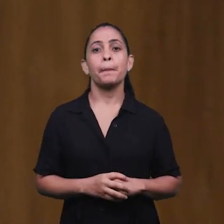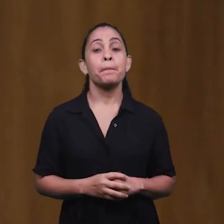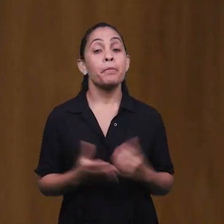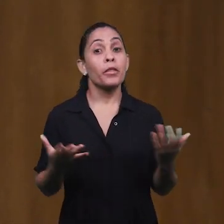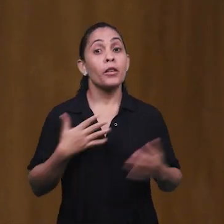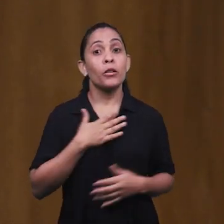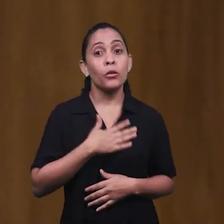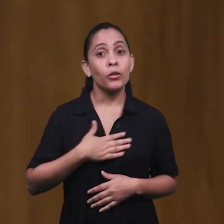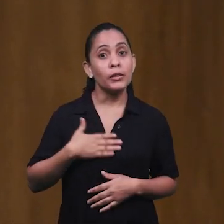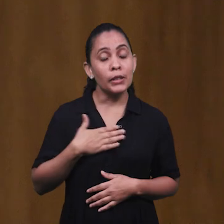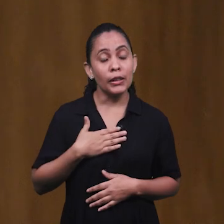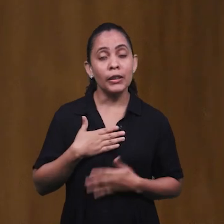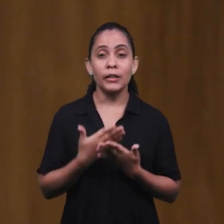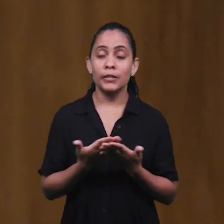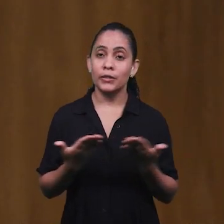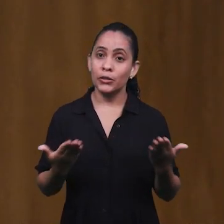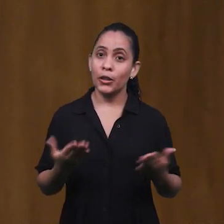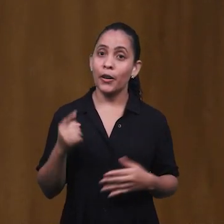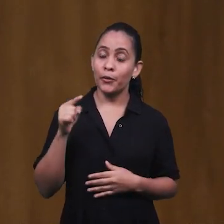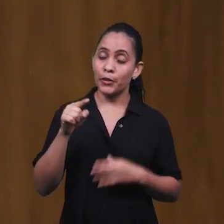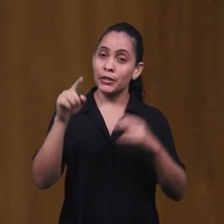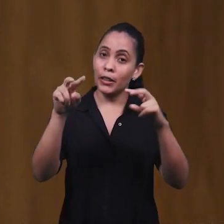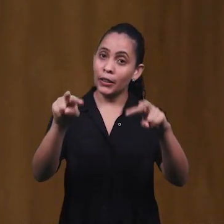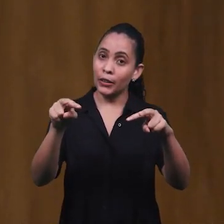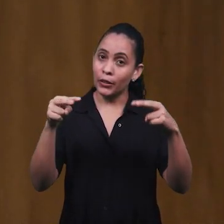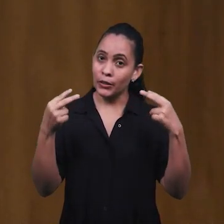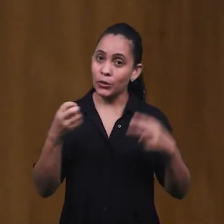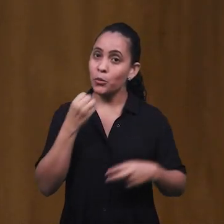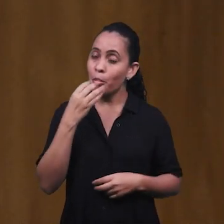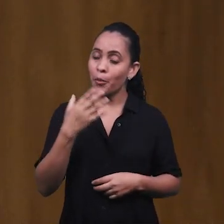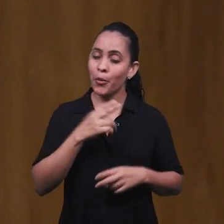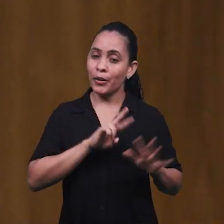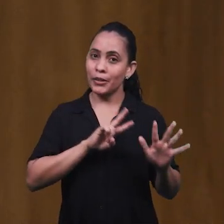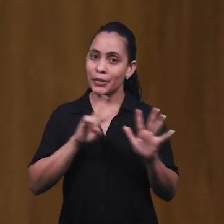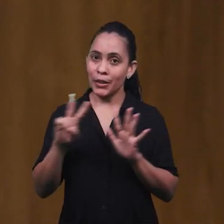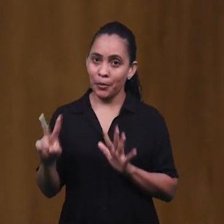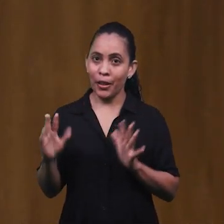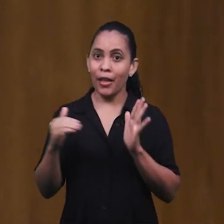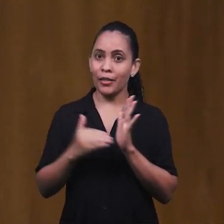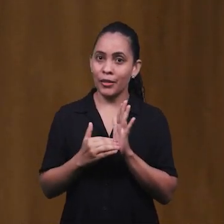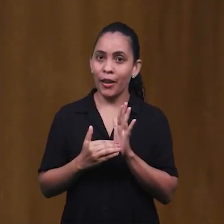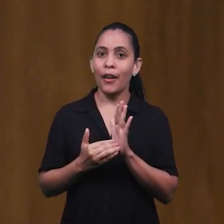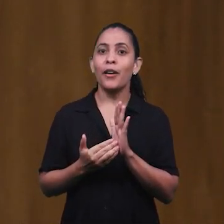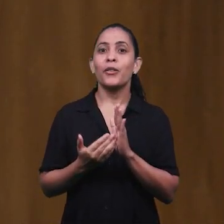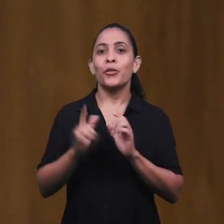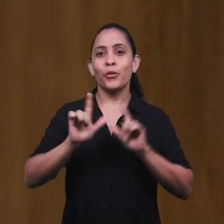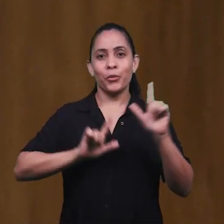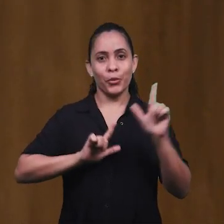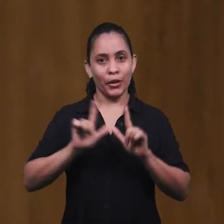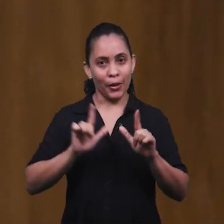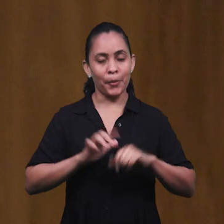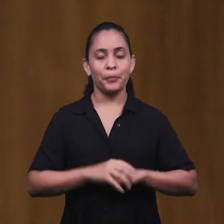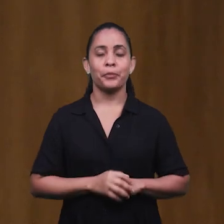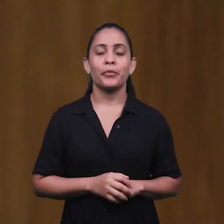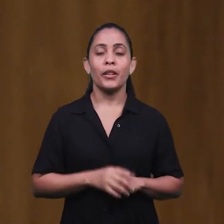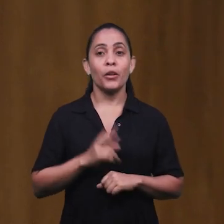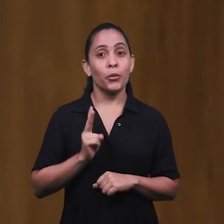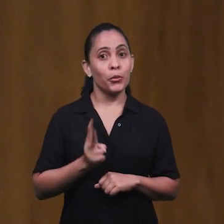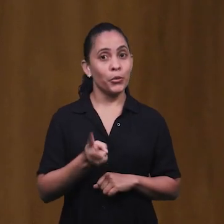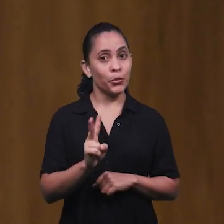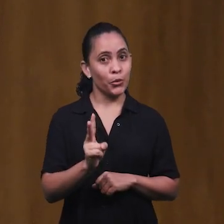Egídio e gostaríamos de desejar a você que nos assiste uma ótima semana, até o nosso próximo encontro também